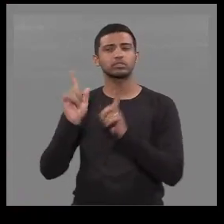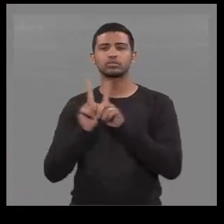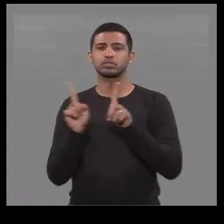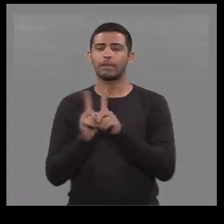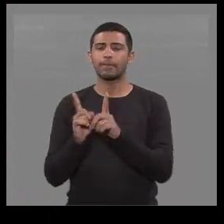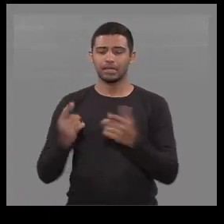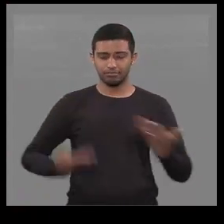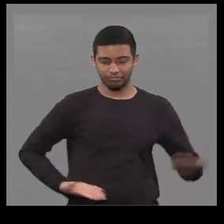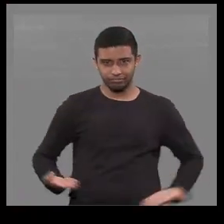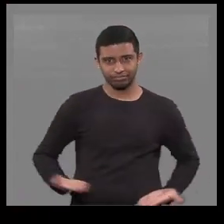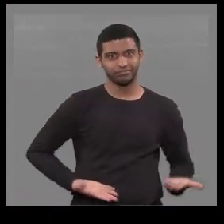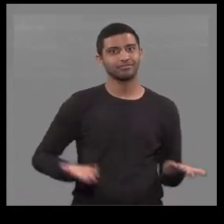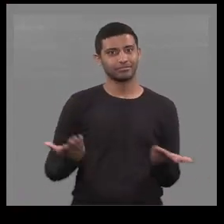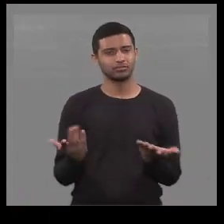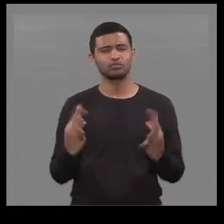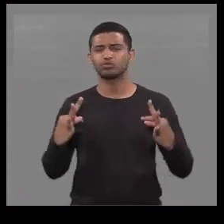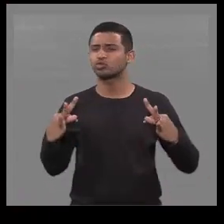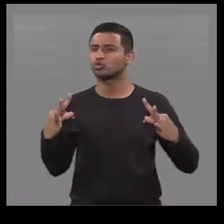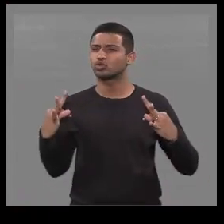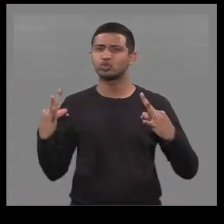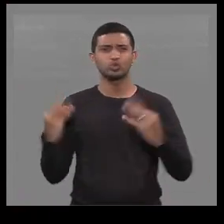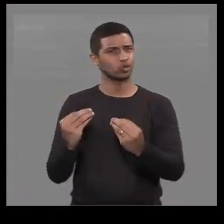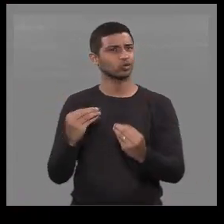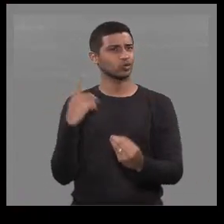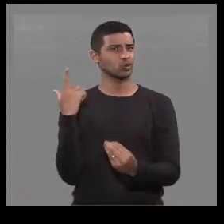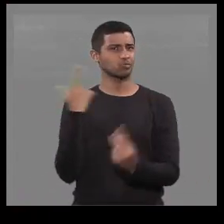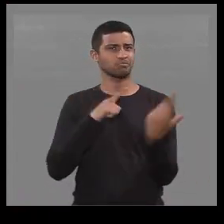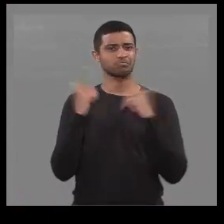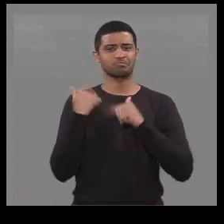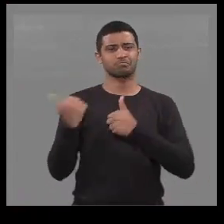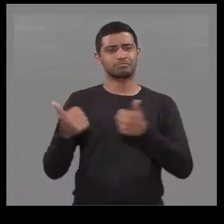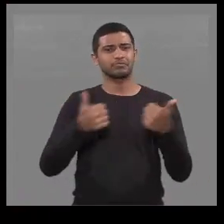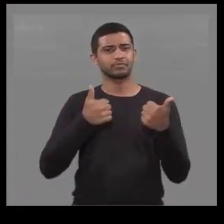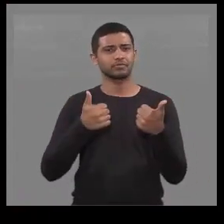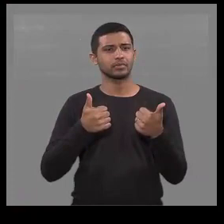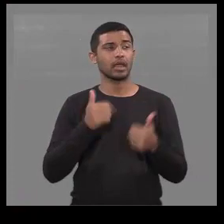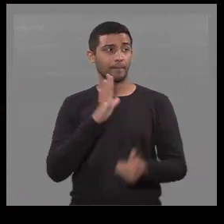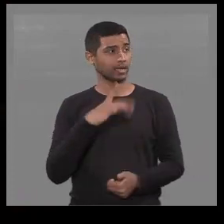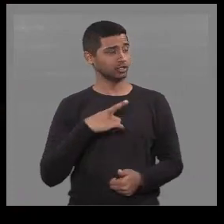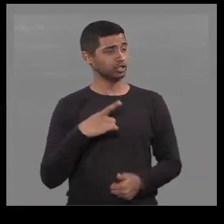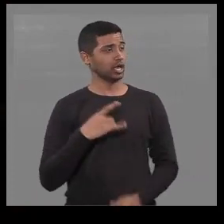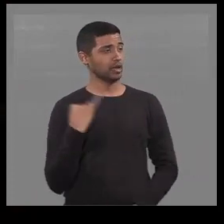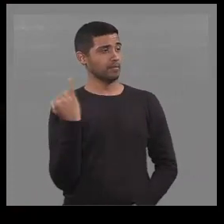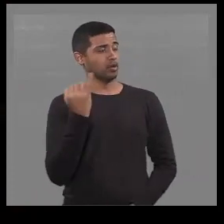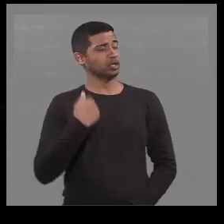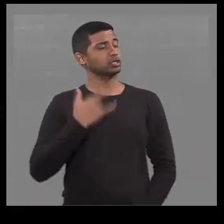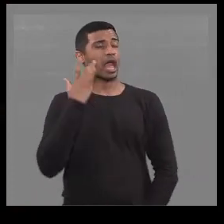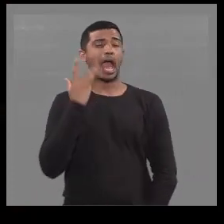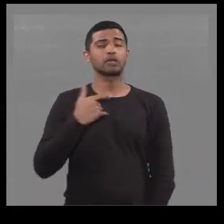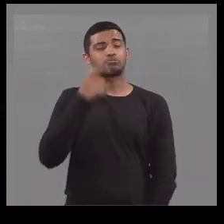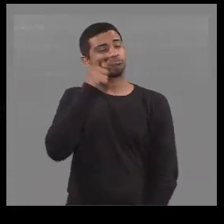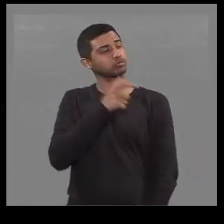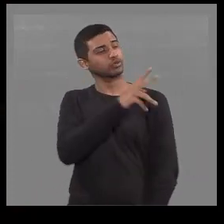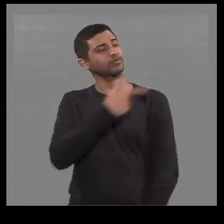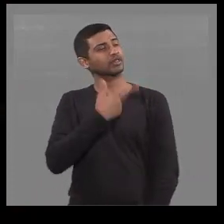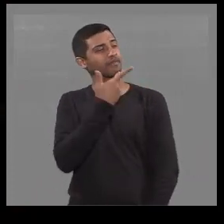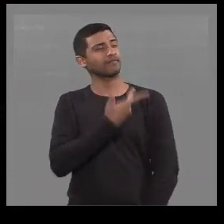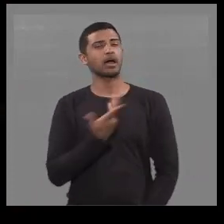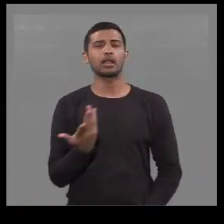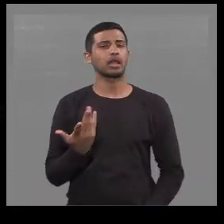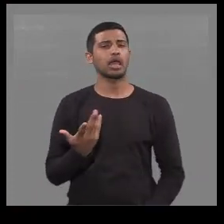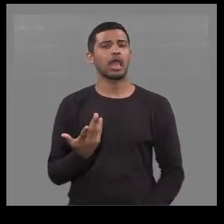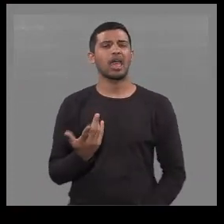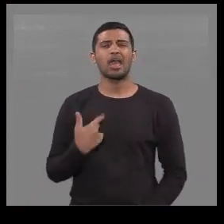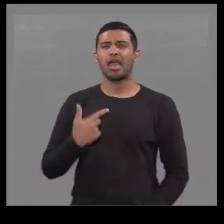indústria, alavancar serviços e todo mundo é beneficiado. E aí tem um ponto que eu acho bastante interessante que